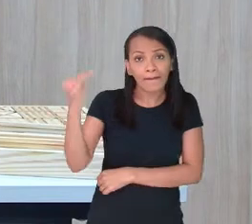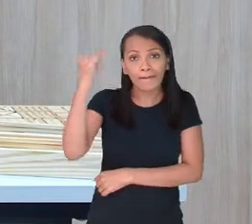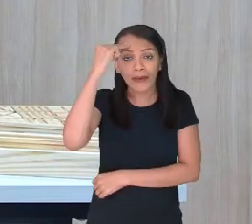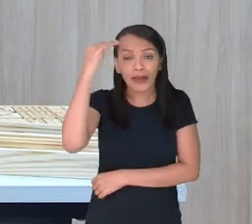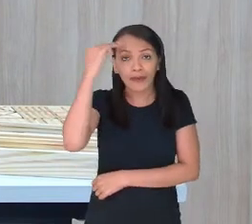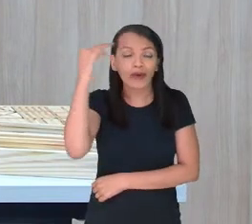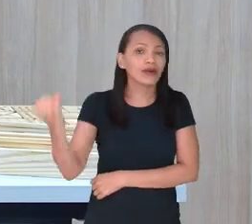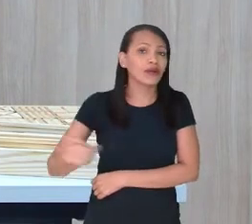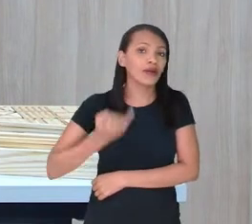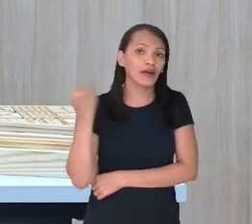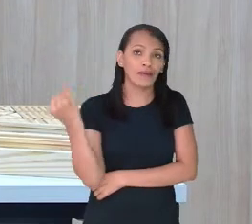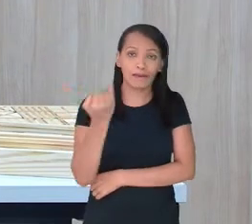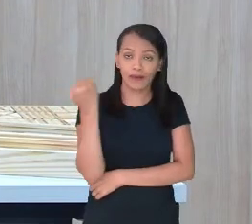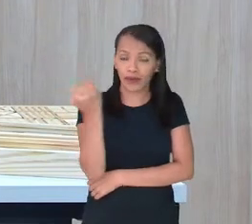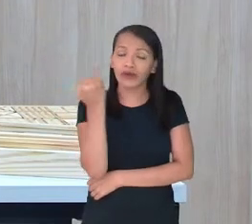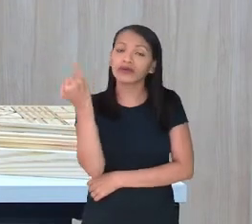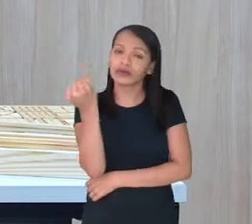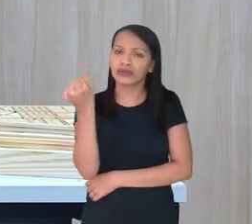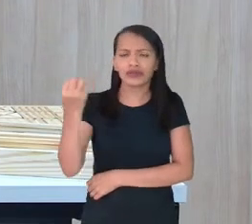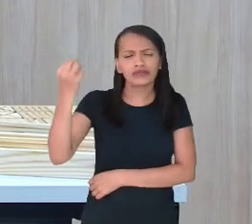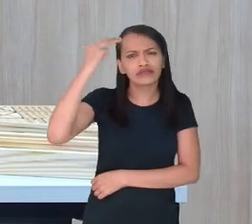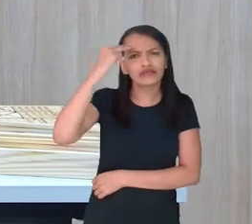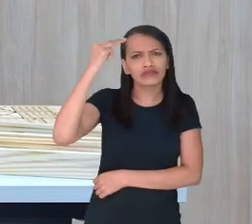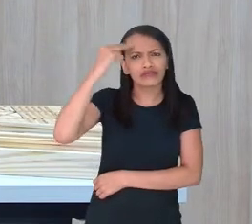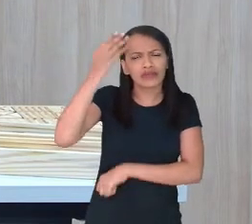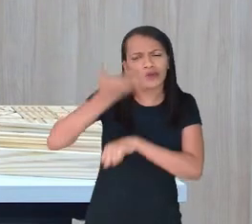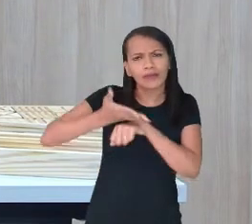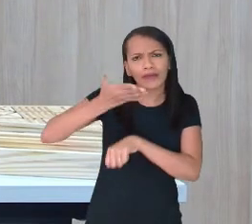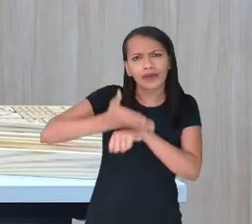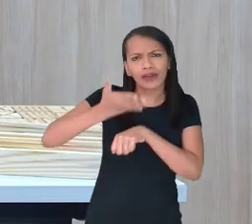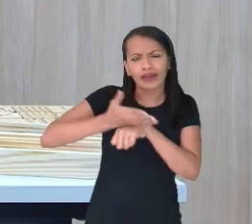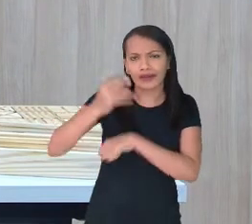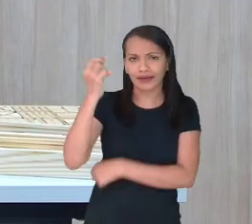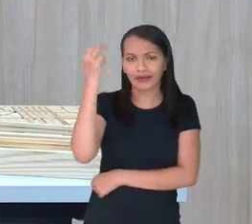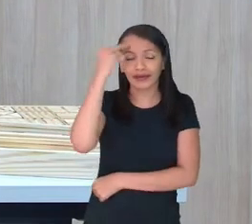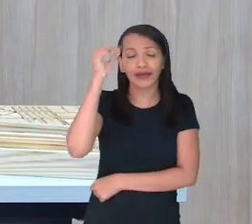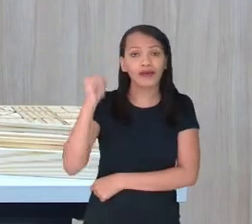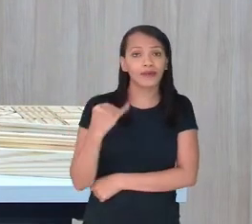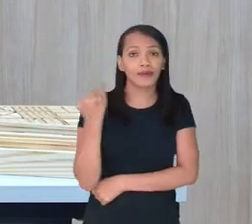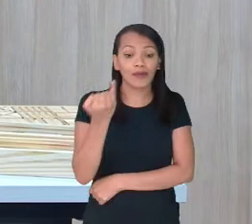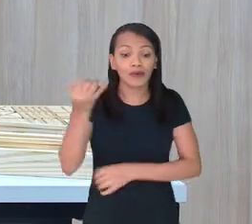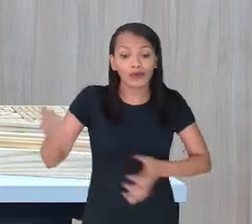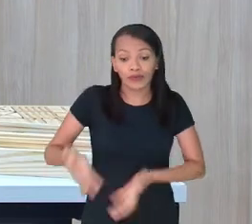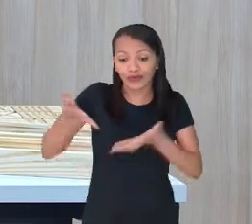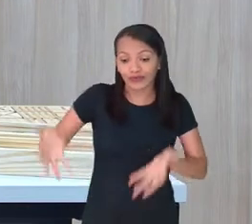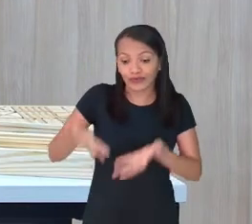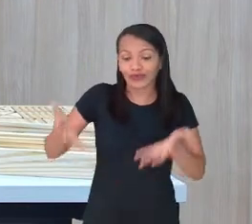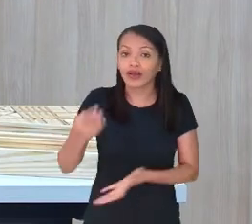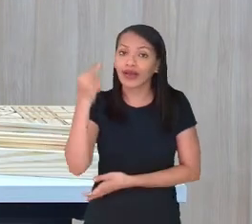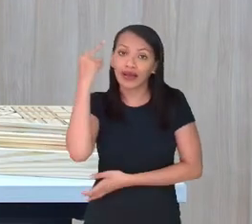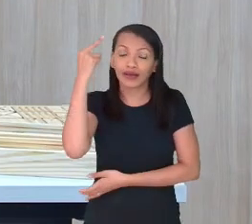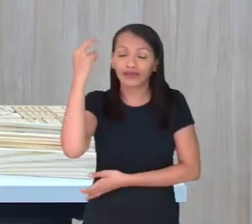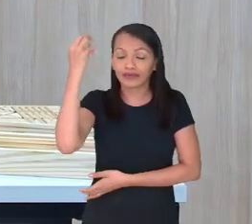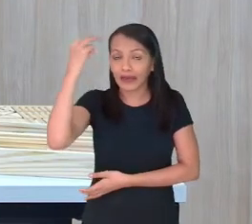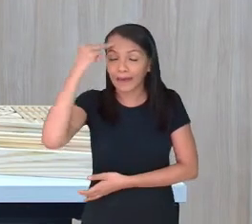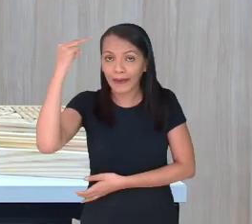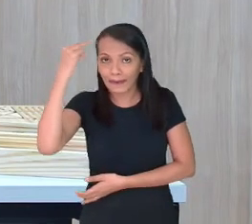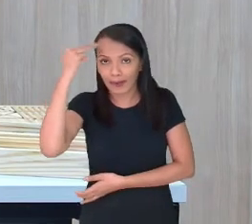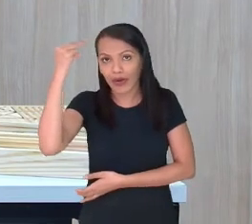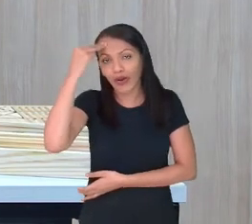a importância de trabalhar essa memória, a importância de estimular essa memória na sala de